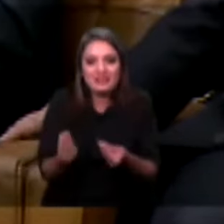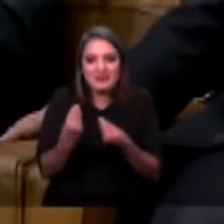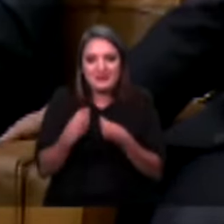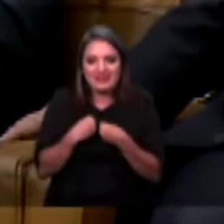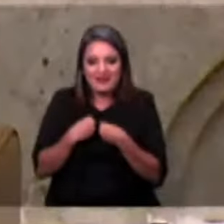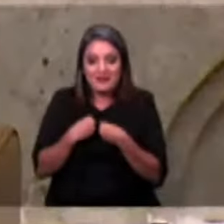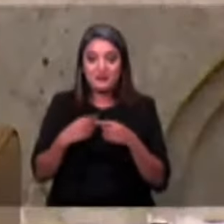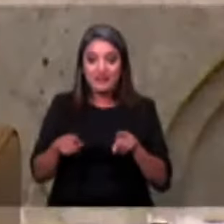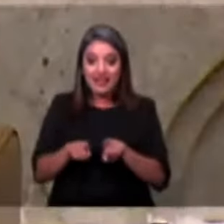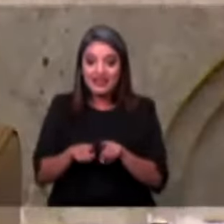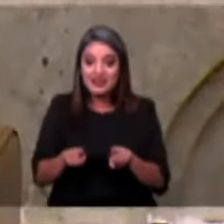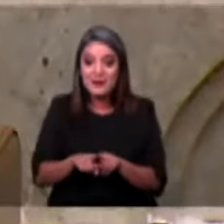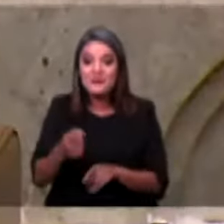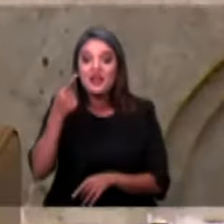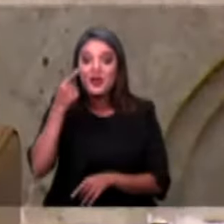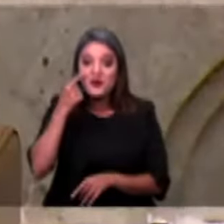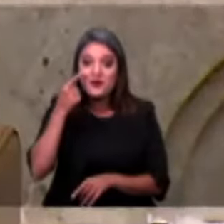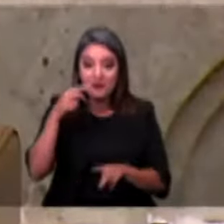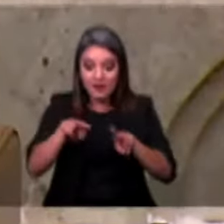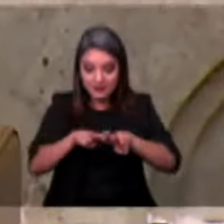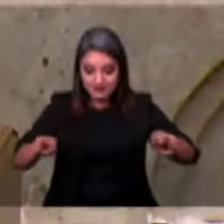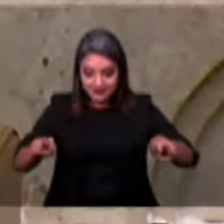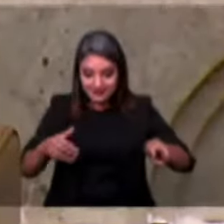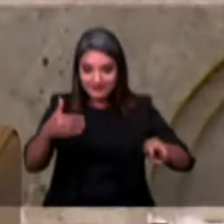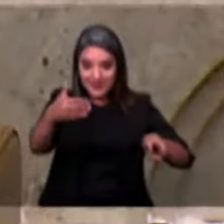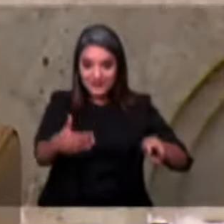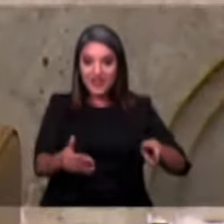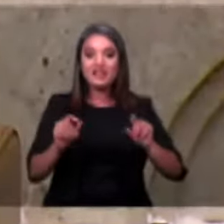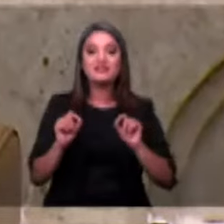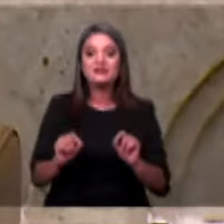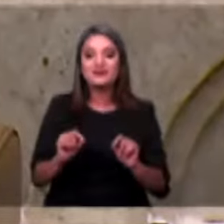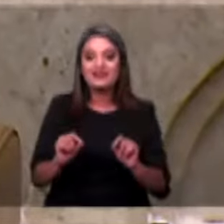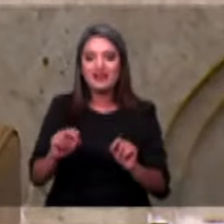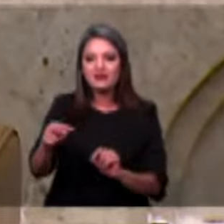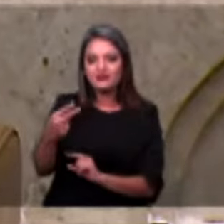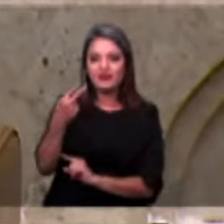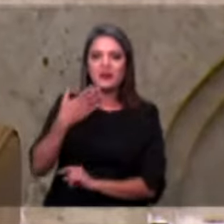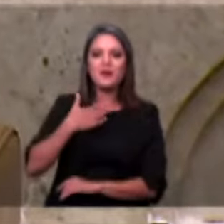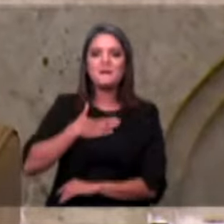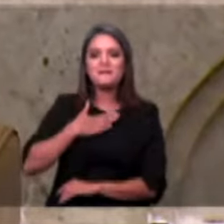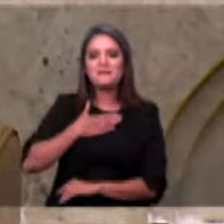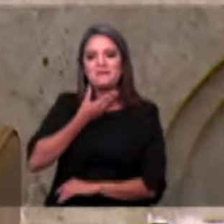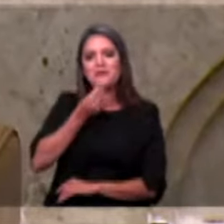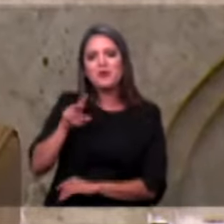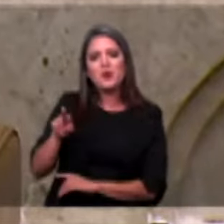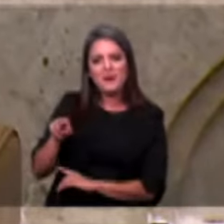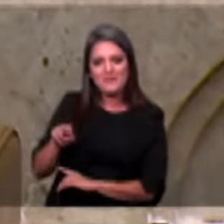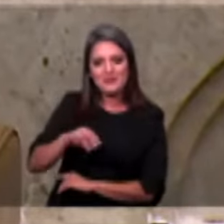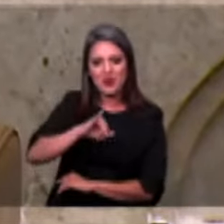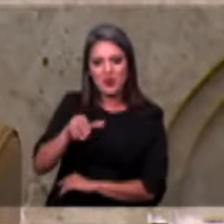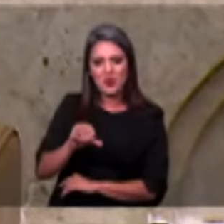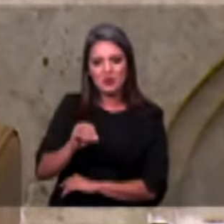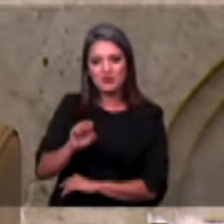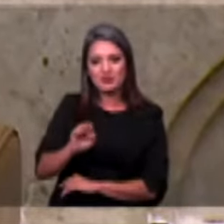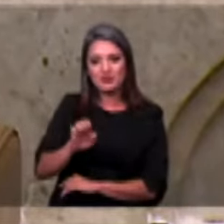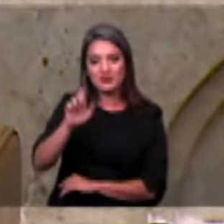E me deparo ainda na primeira fila com os olhos do meu querido irmão, José